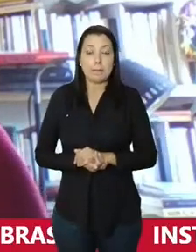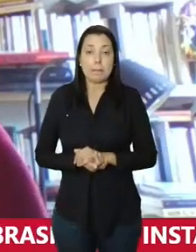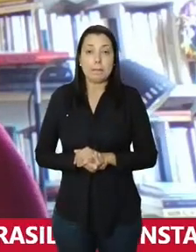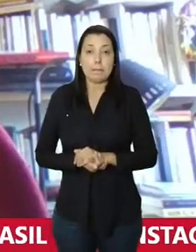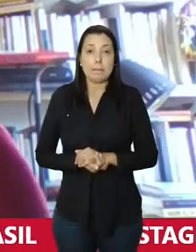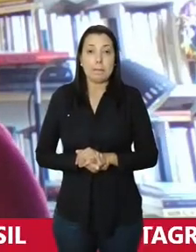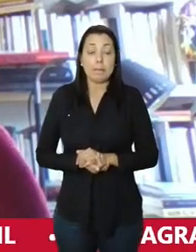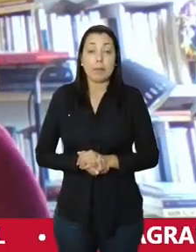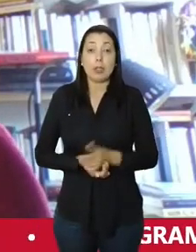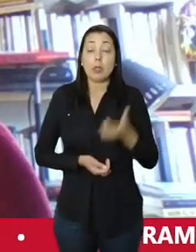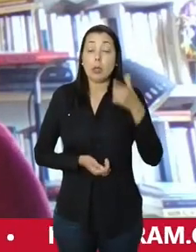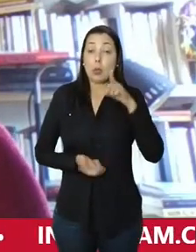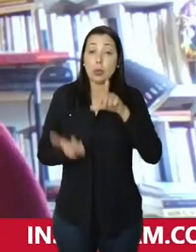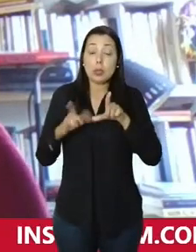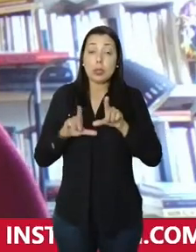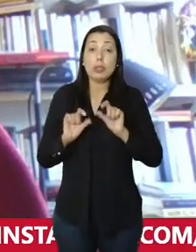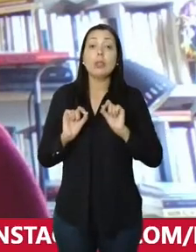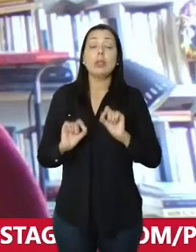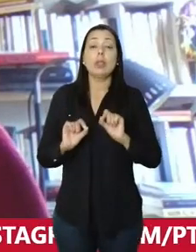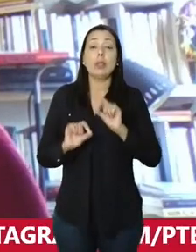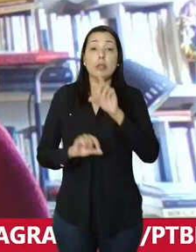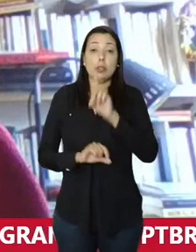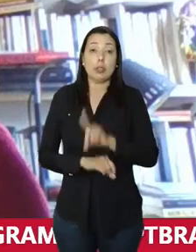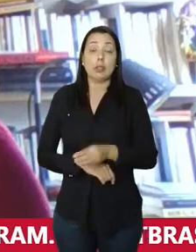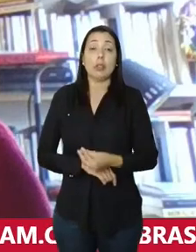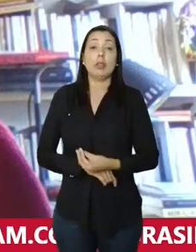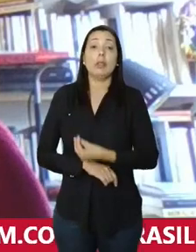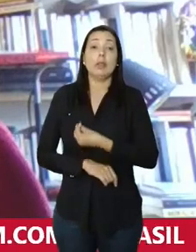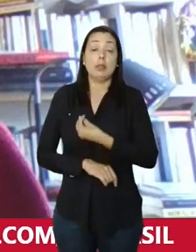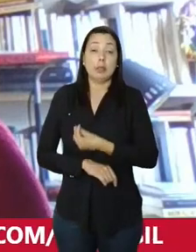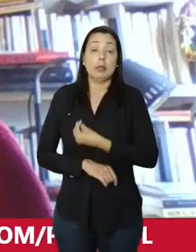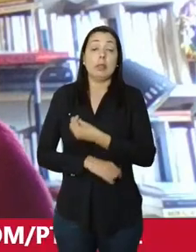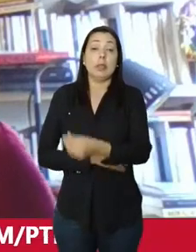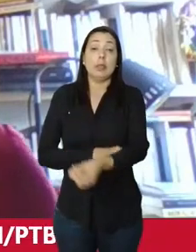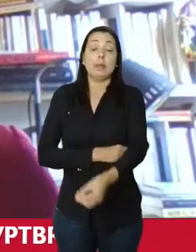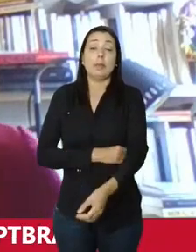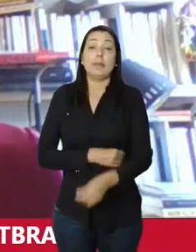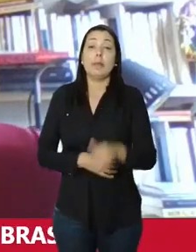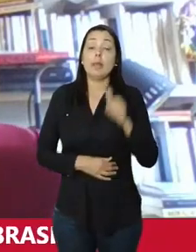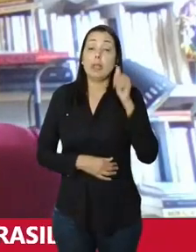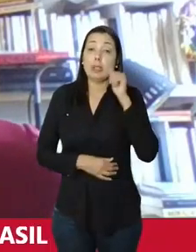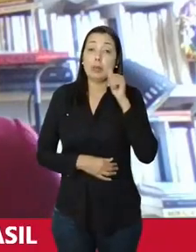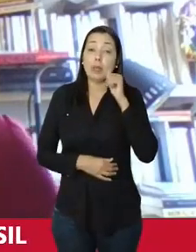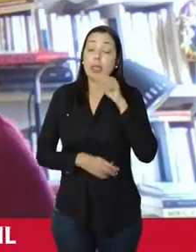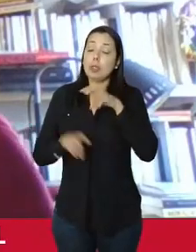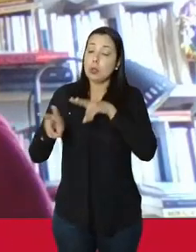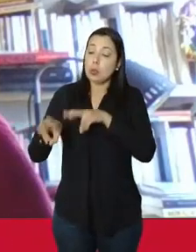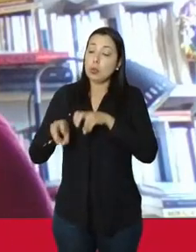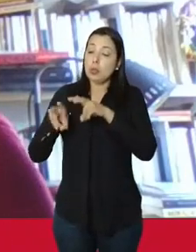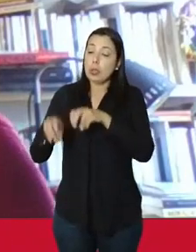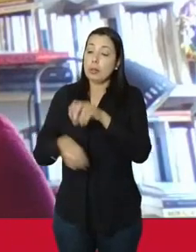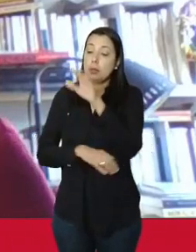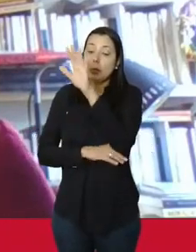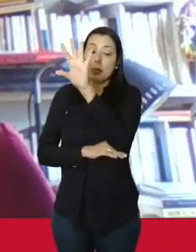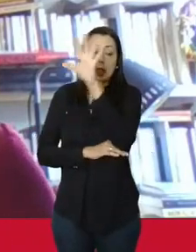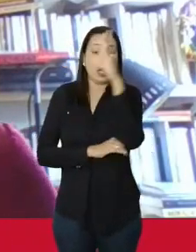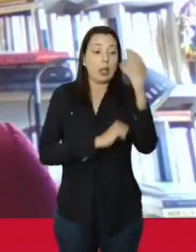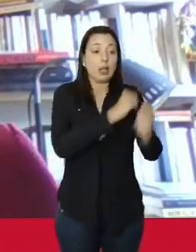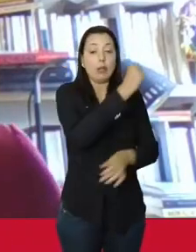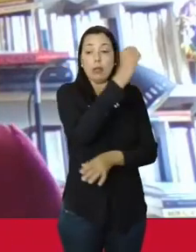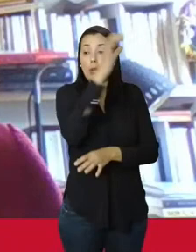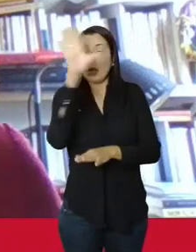é garantir o direito à vida das mulheres do campo, da floresta e das